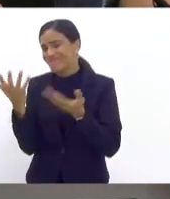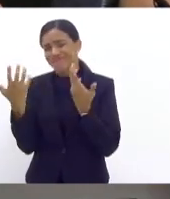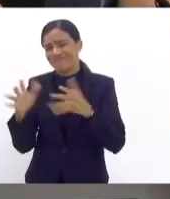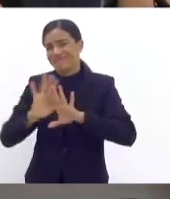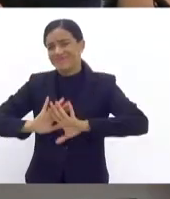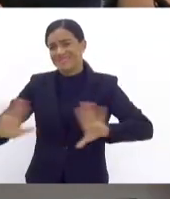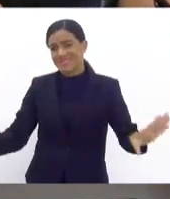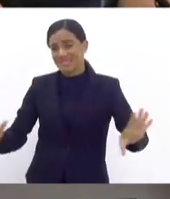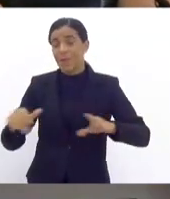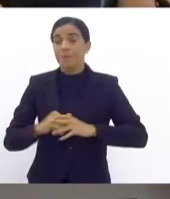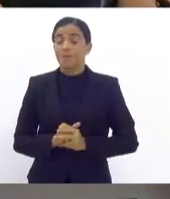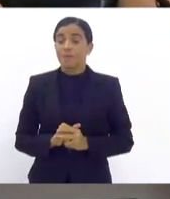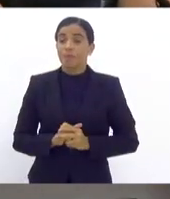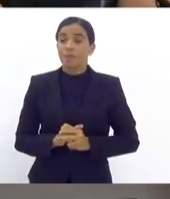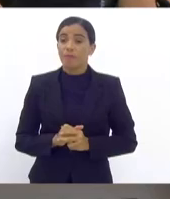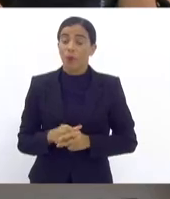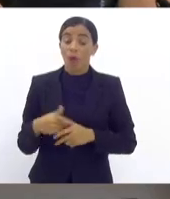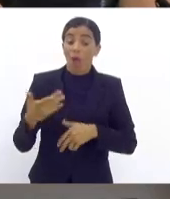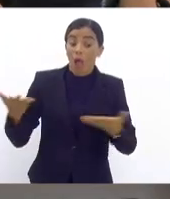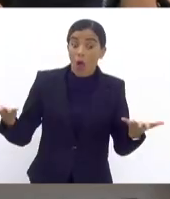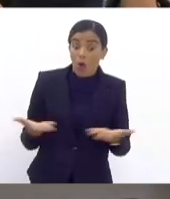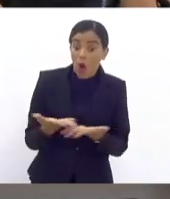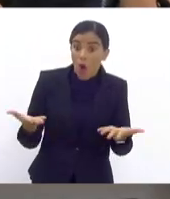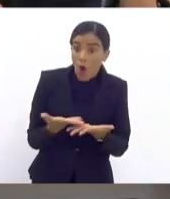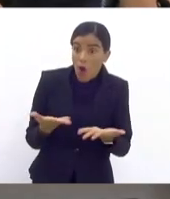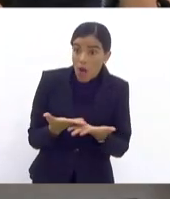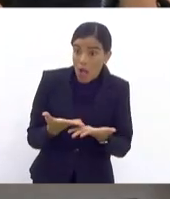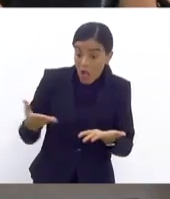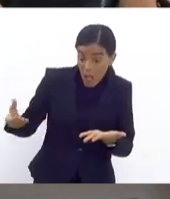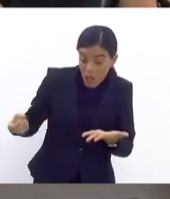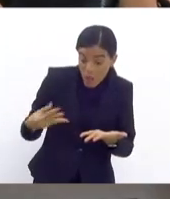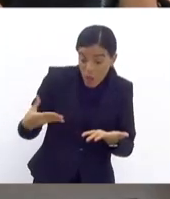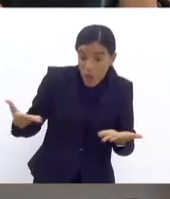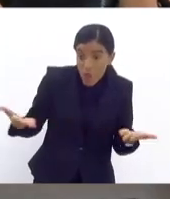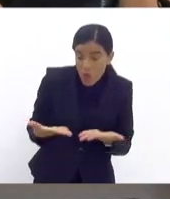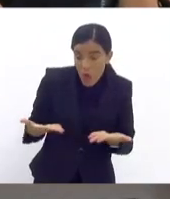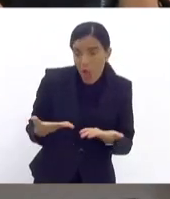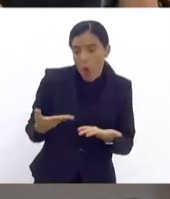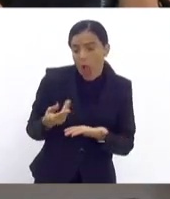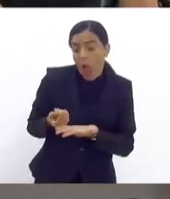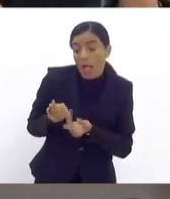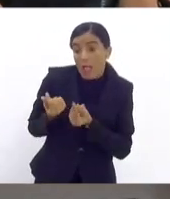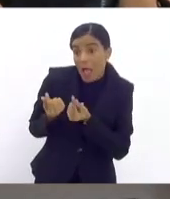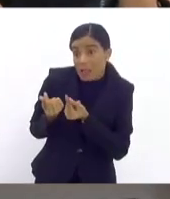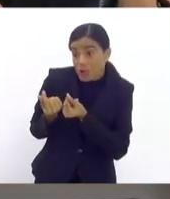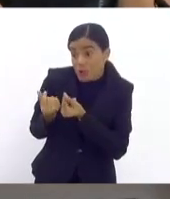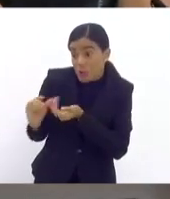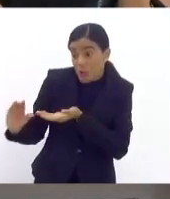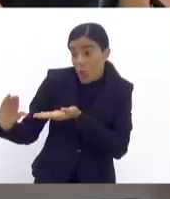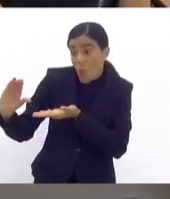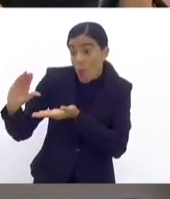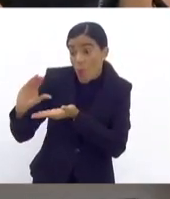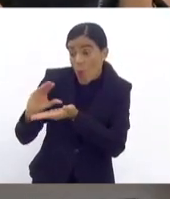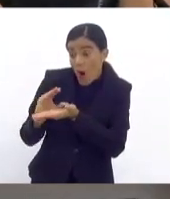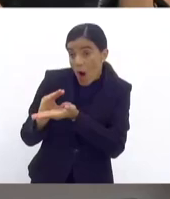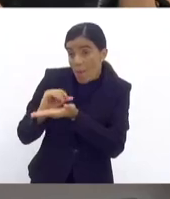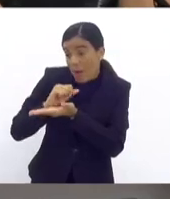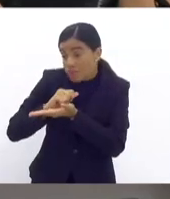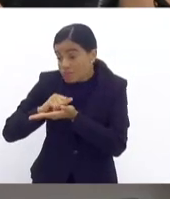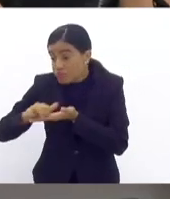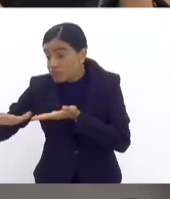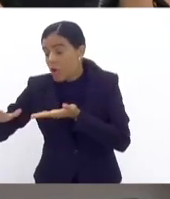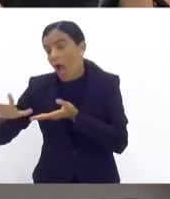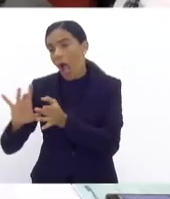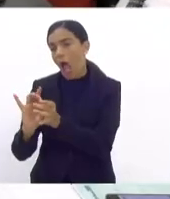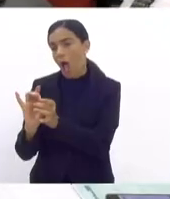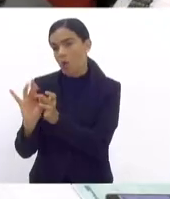seguinte, quando é atual a despesa para esse orçamento, para esse ano, seja